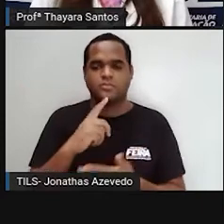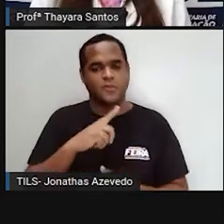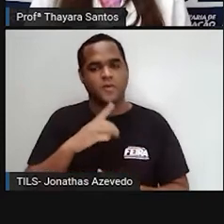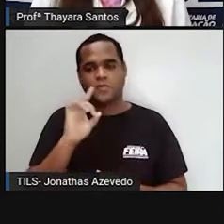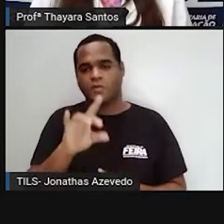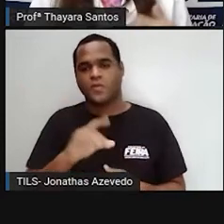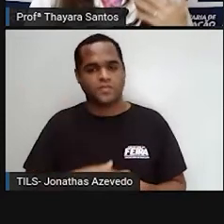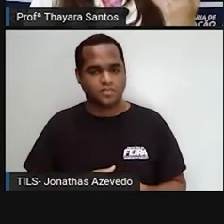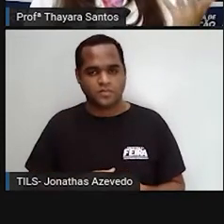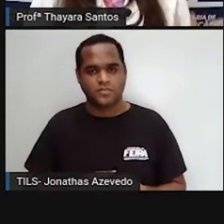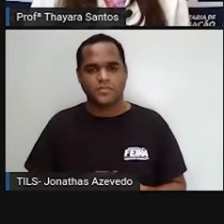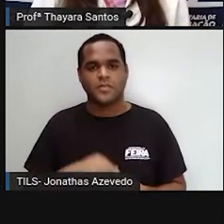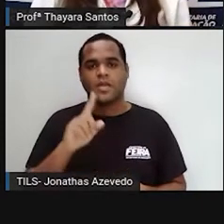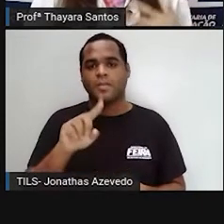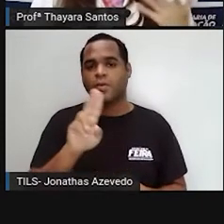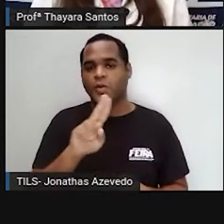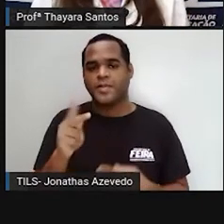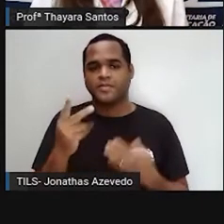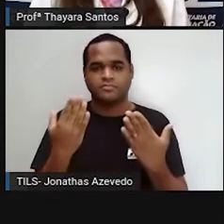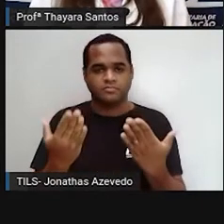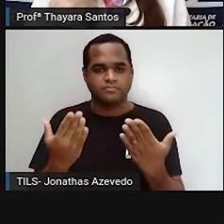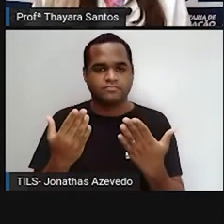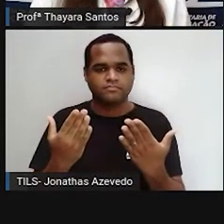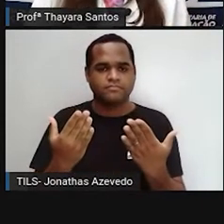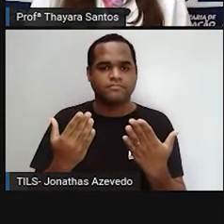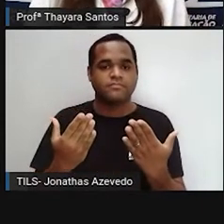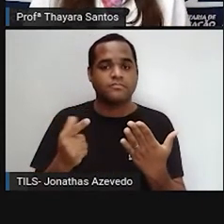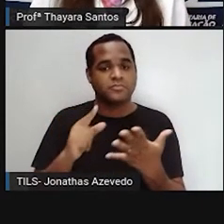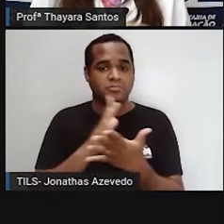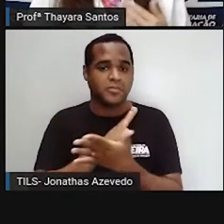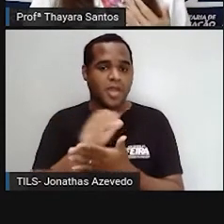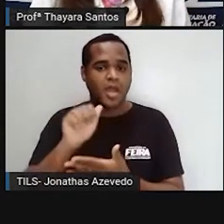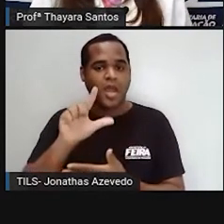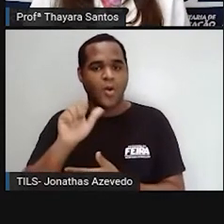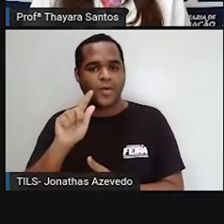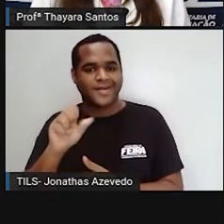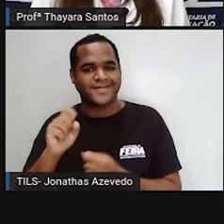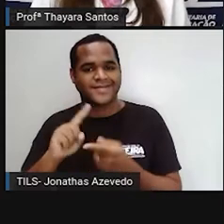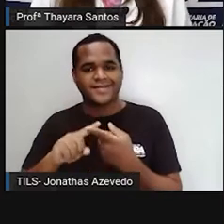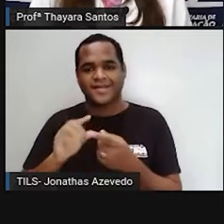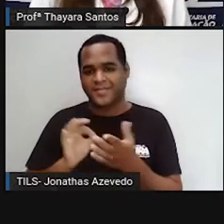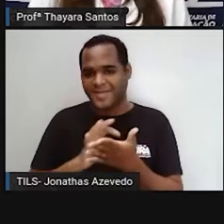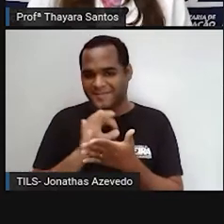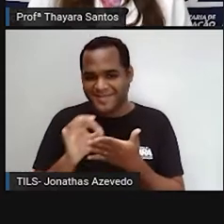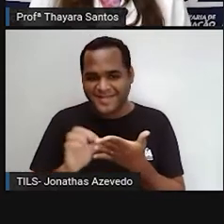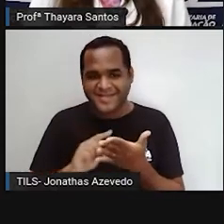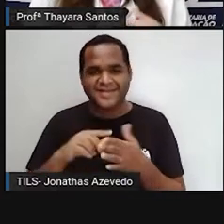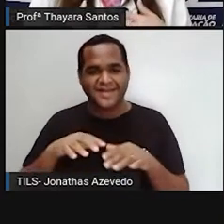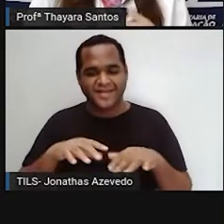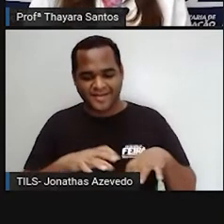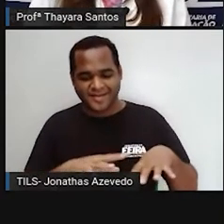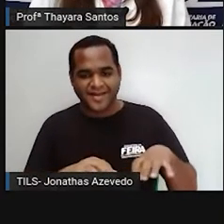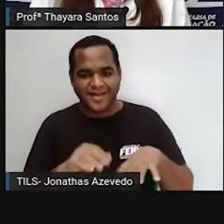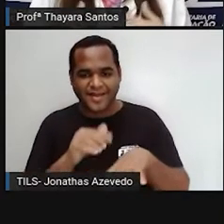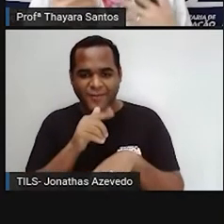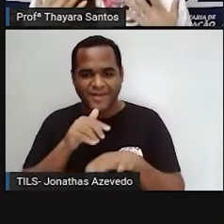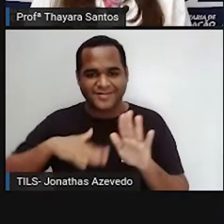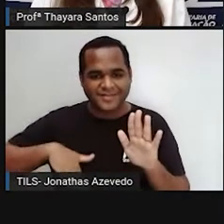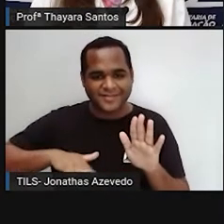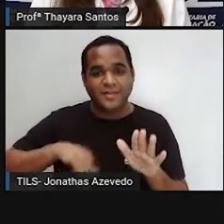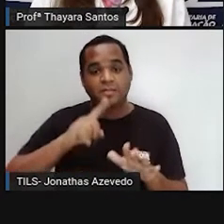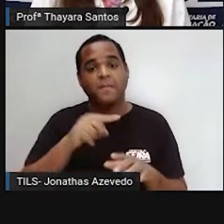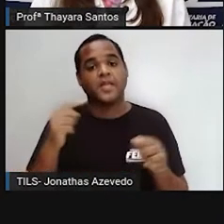célula, que é o caso dos protozoários, algumas algas, das bactérias. Mas tem organismos que são